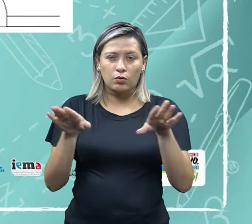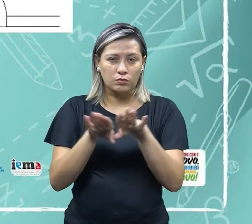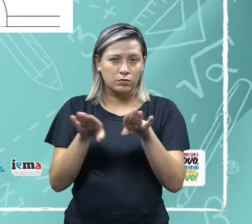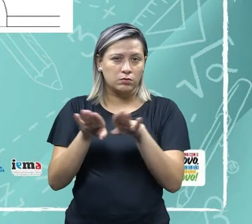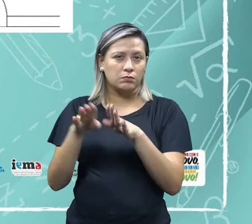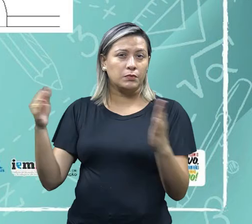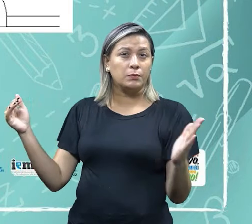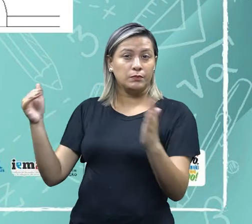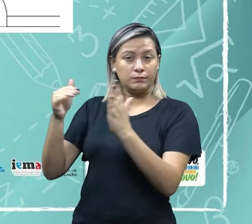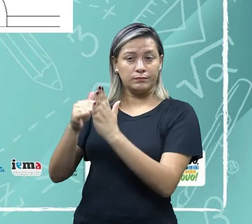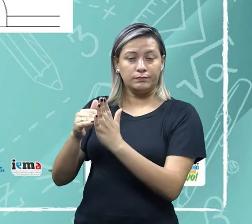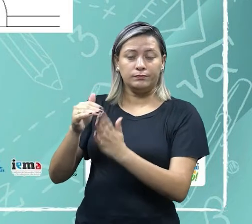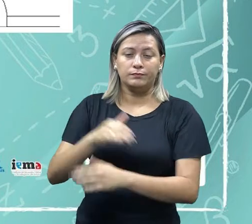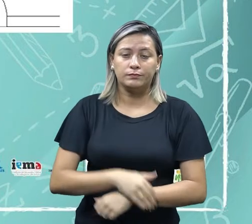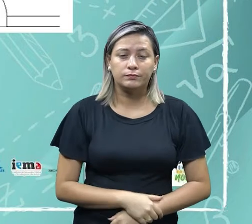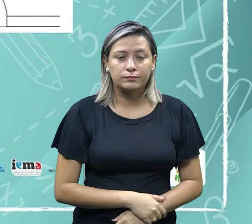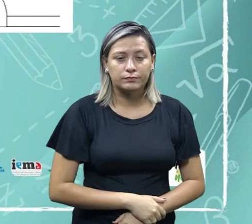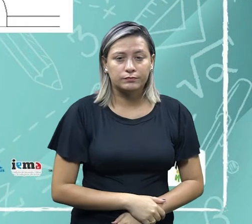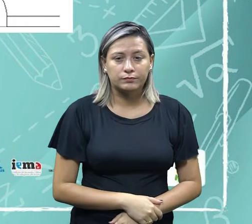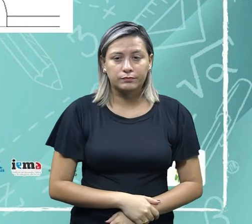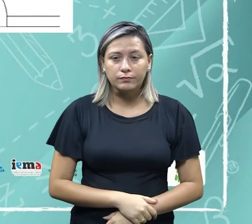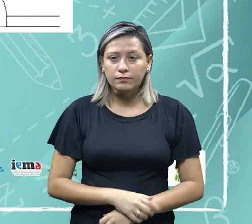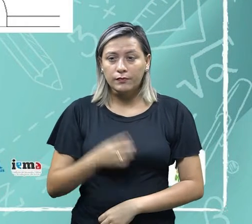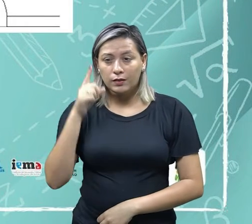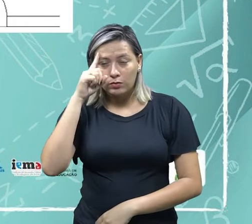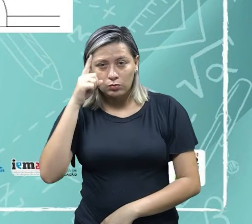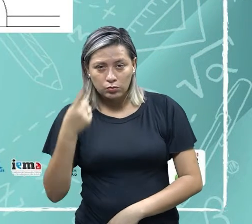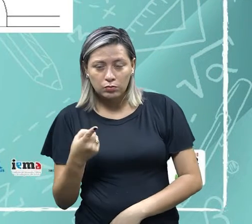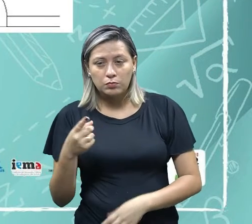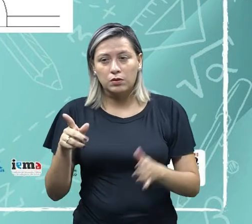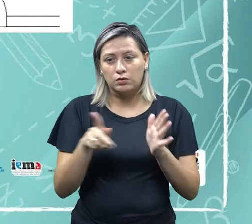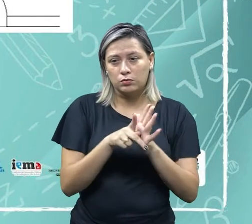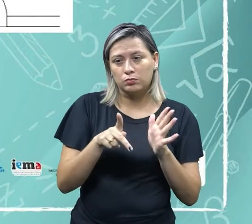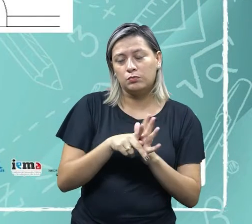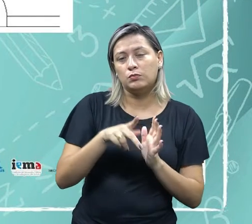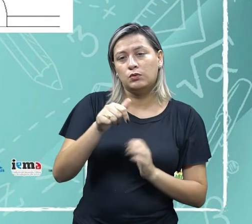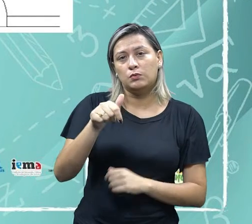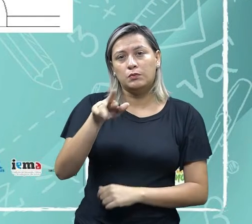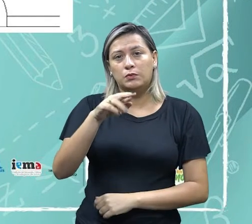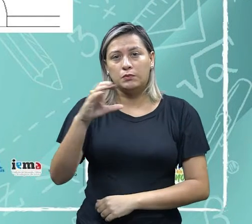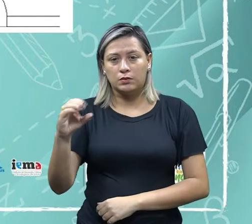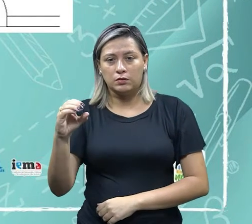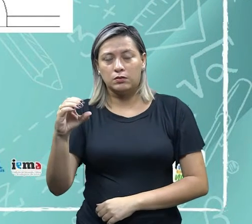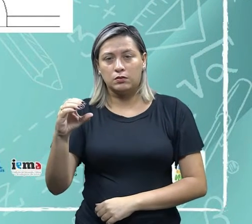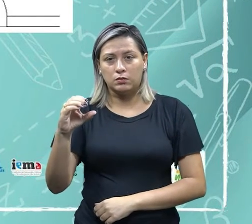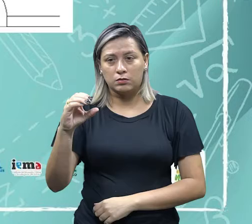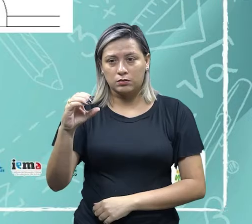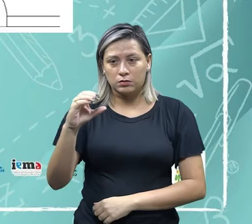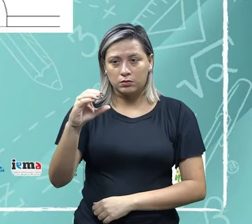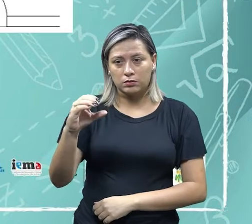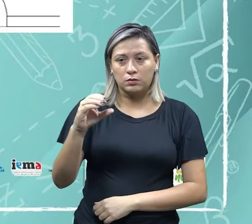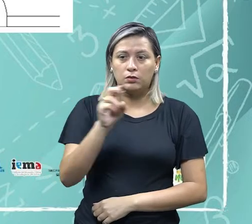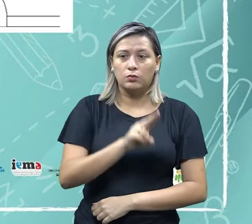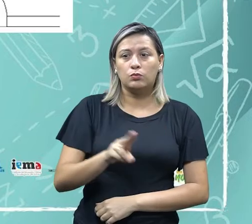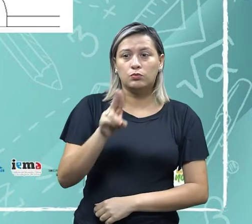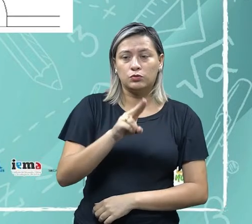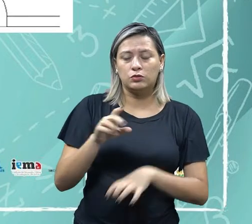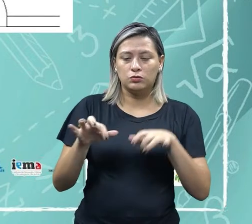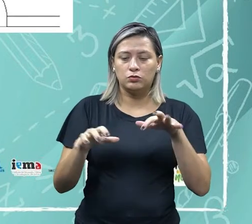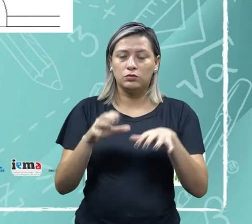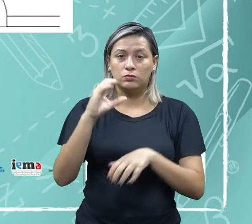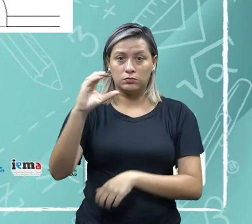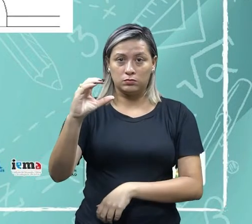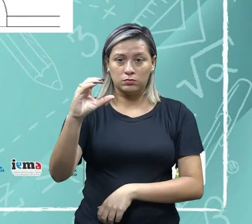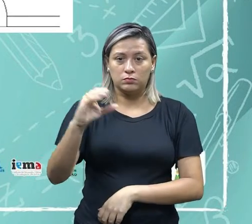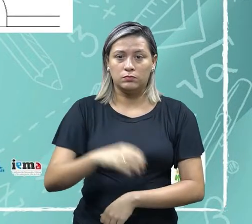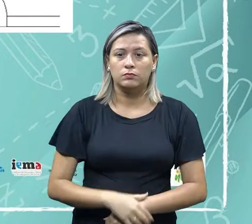fim. Tá? Nós vamos acionar o comando arco, digitando a tecla C e teclando Enter para